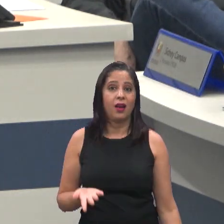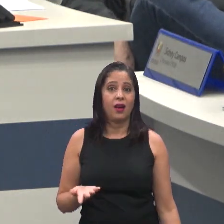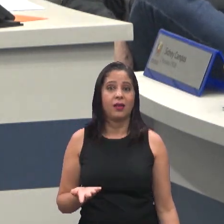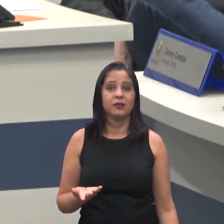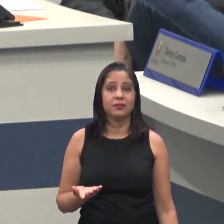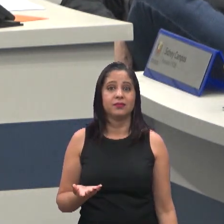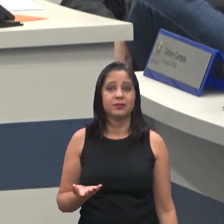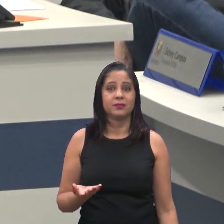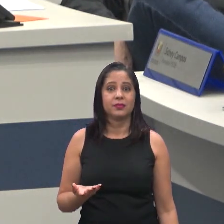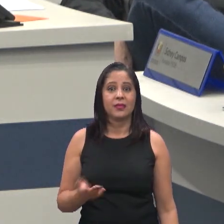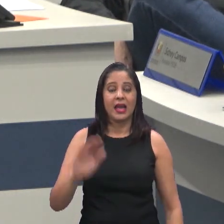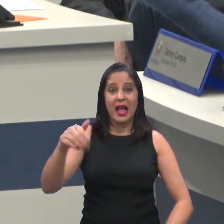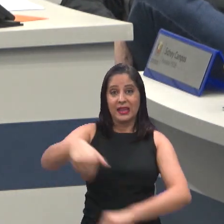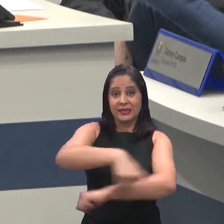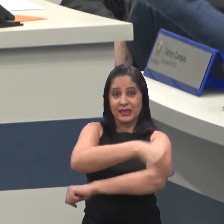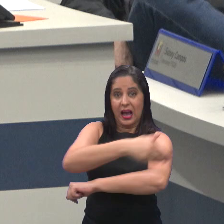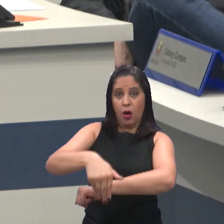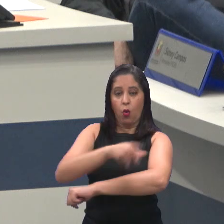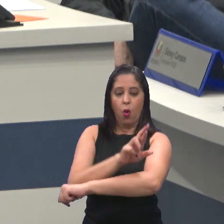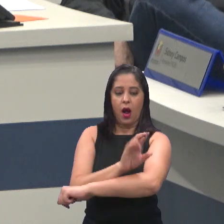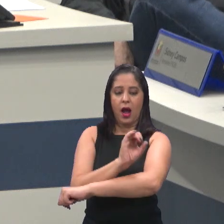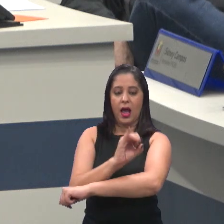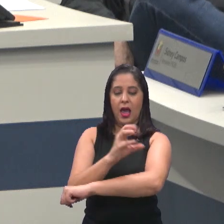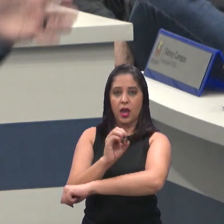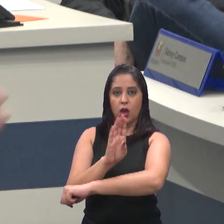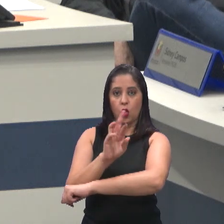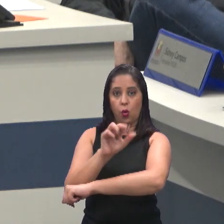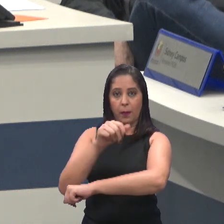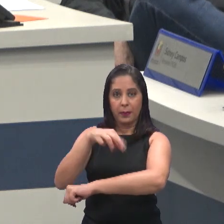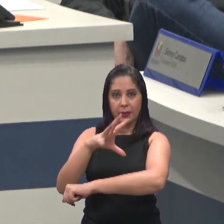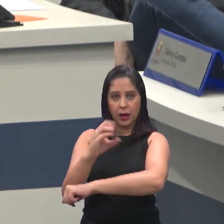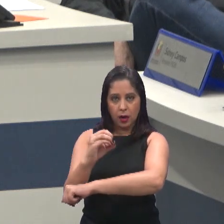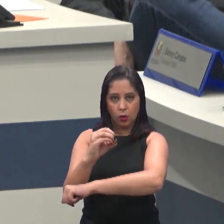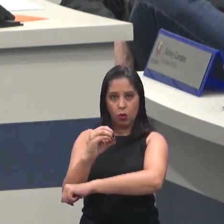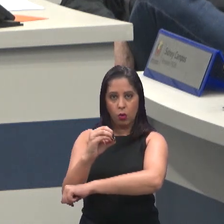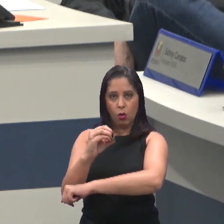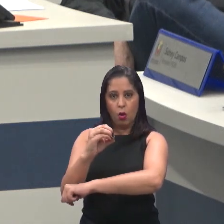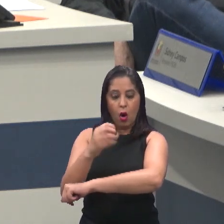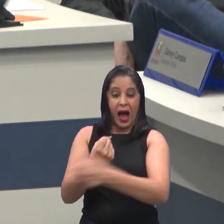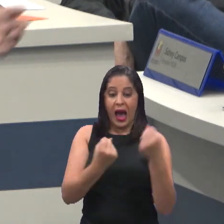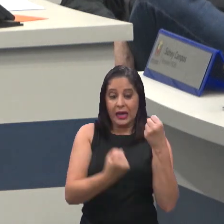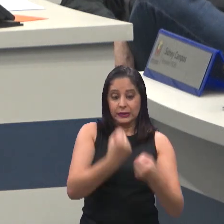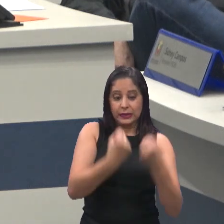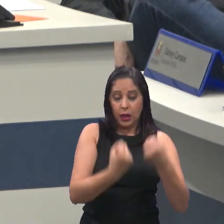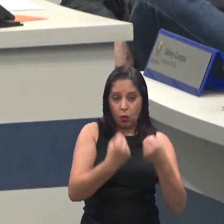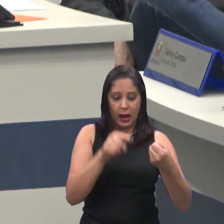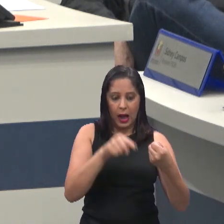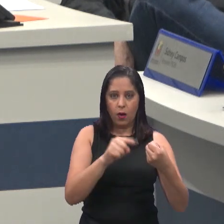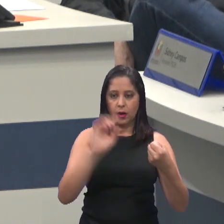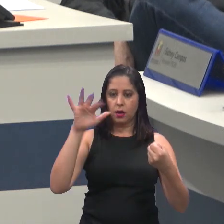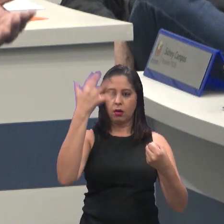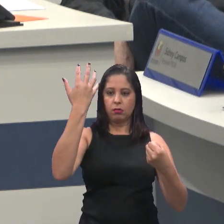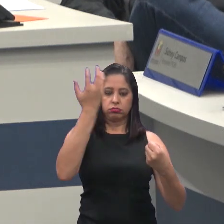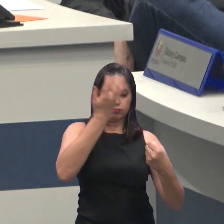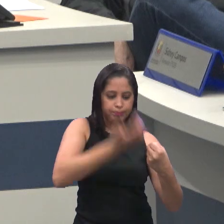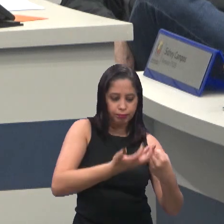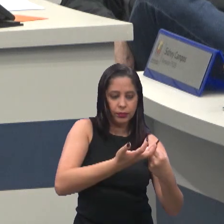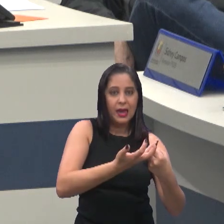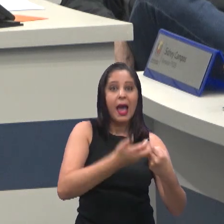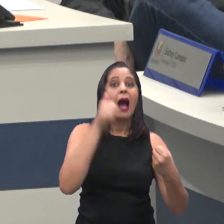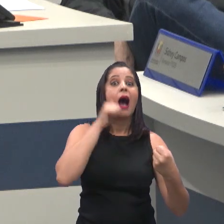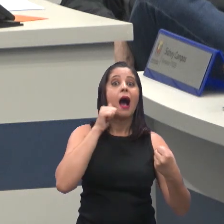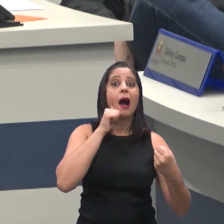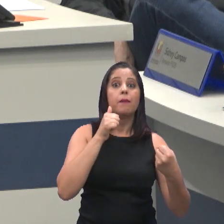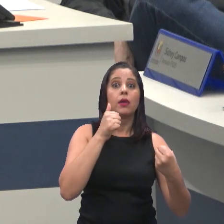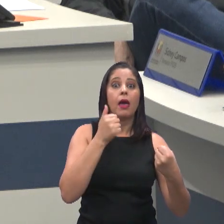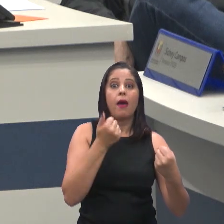na Avenida Rio Branco, ali onde houve um óbito, a árvore caiu em cima do veículo, infelizmente uma jovem faleceu, estava estudando